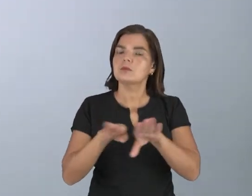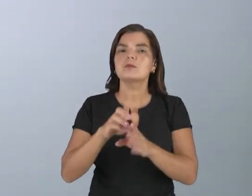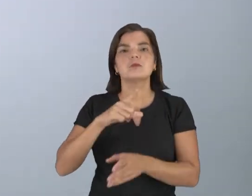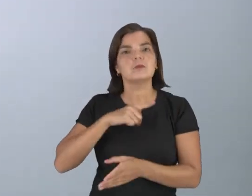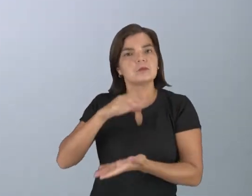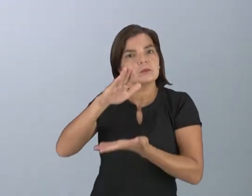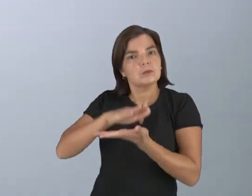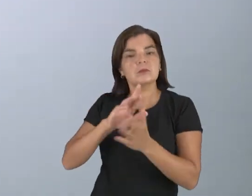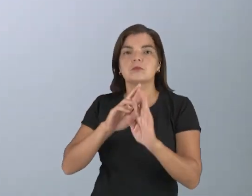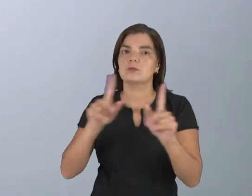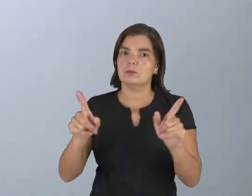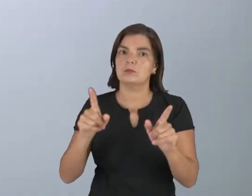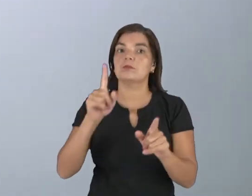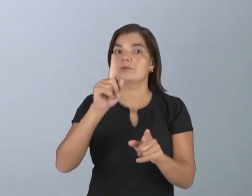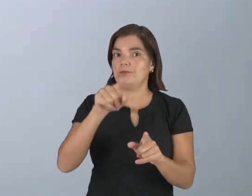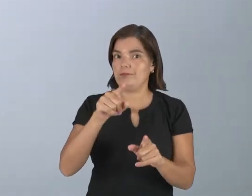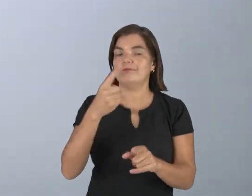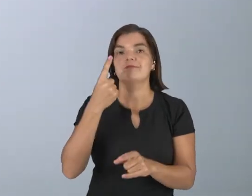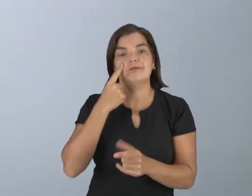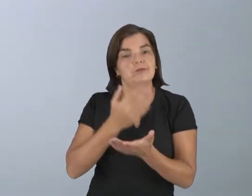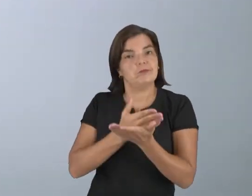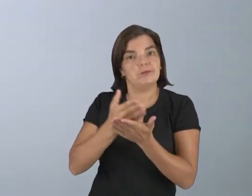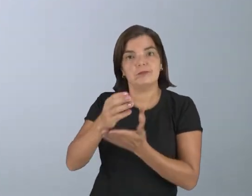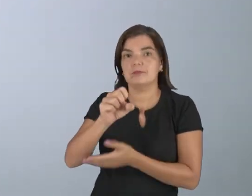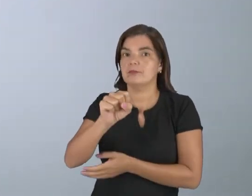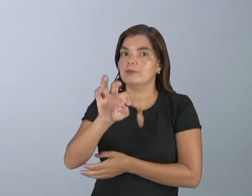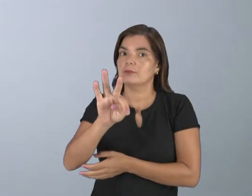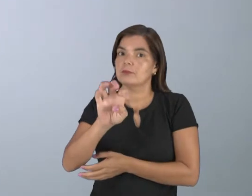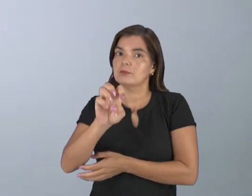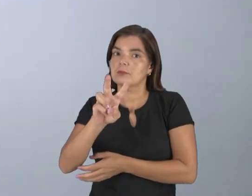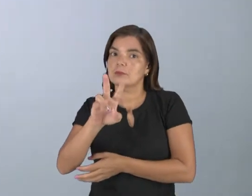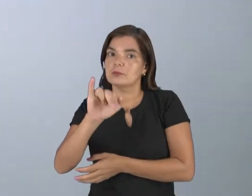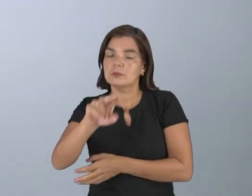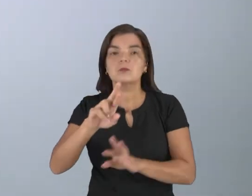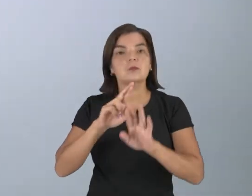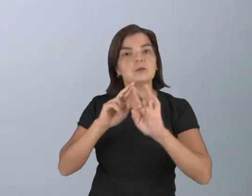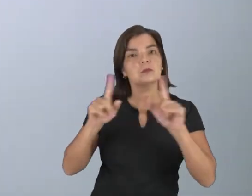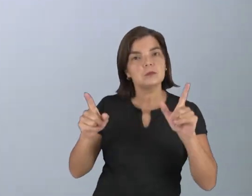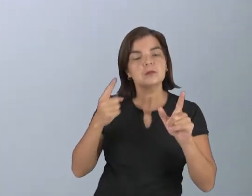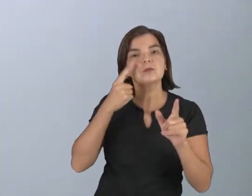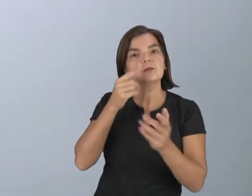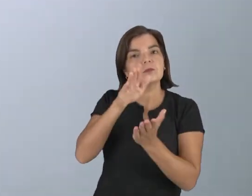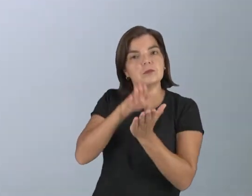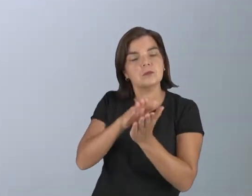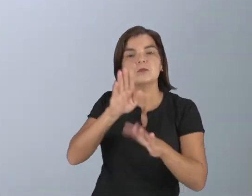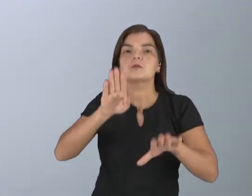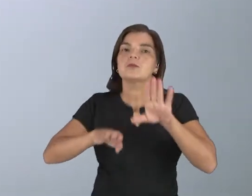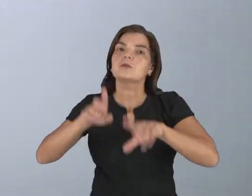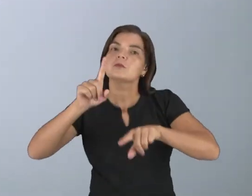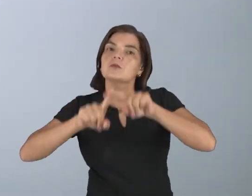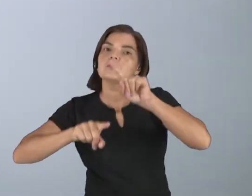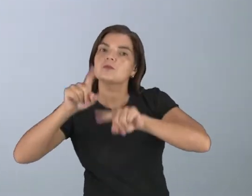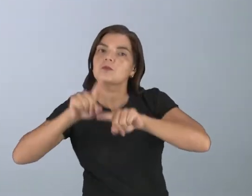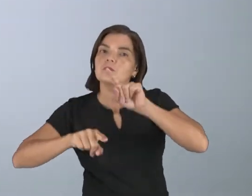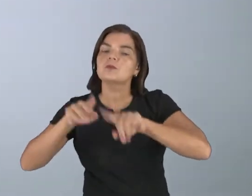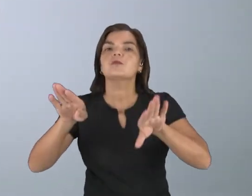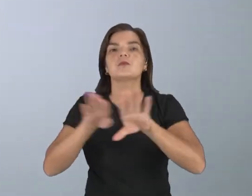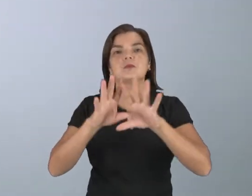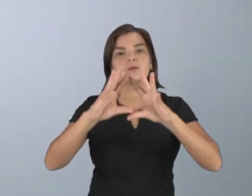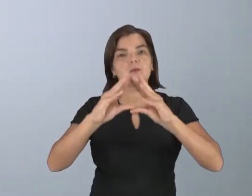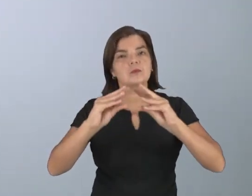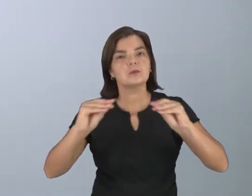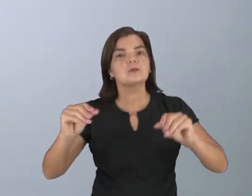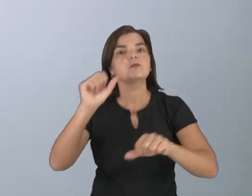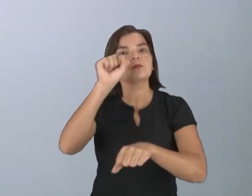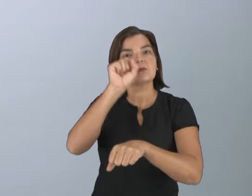pressão diferente. E é isso que se trata o princípio de Steve, dessa diferença de pressão em um determinado material, um determinado fluido aí, que